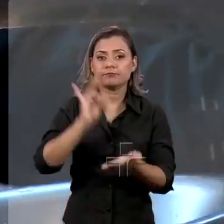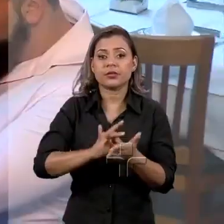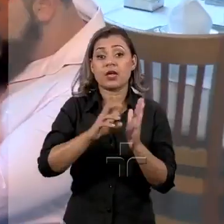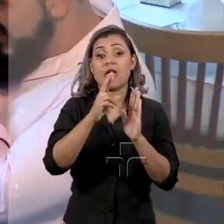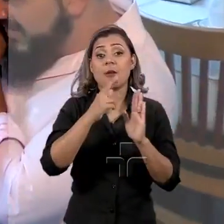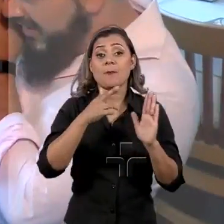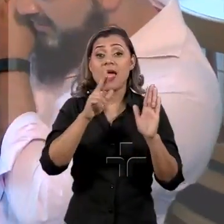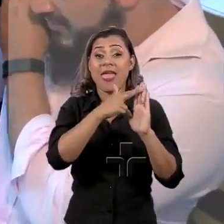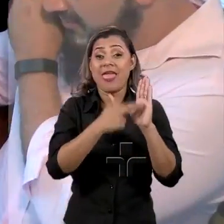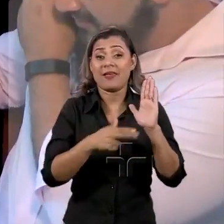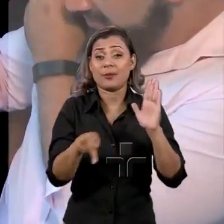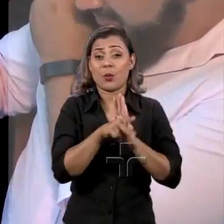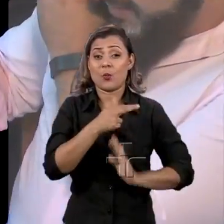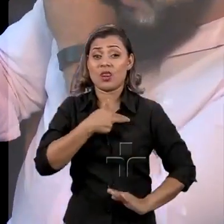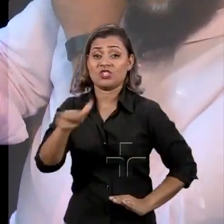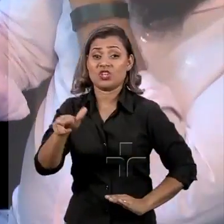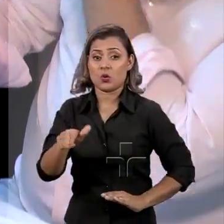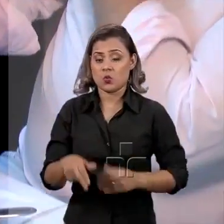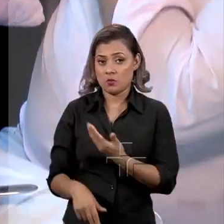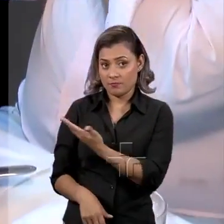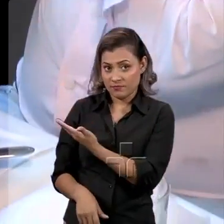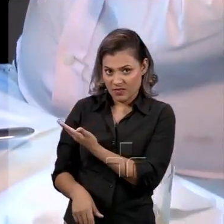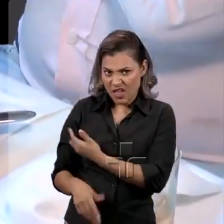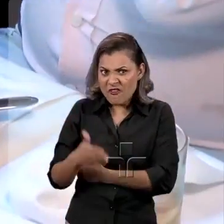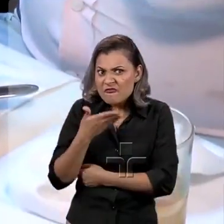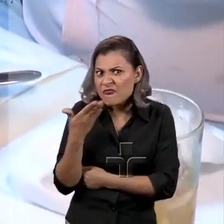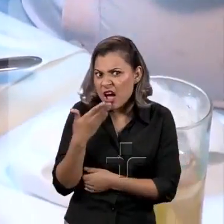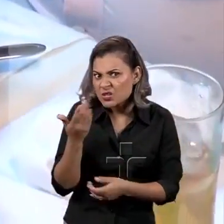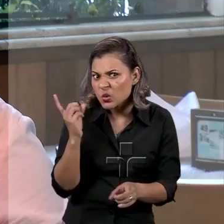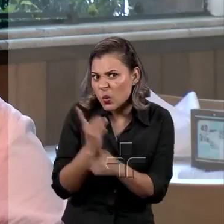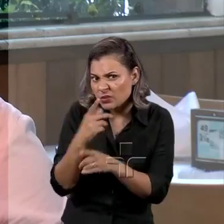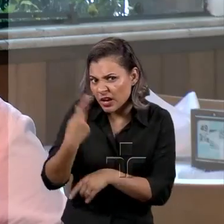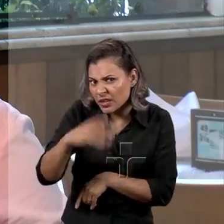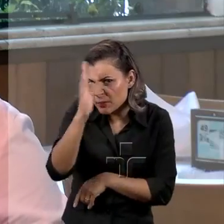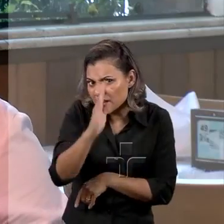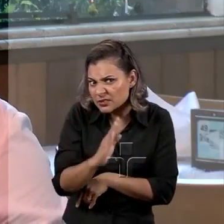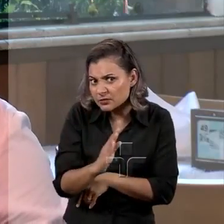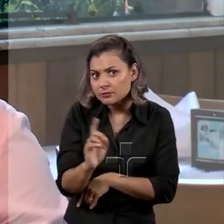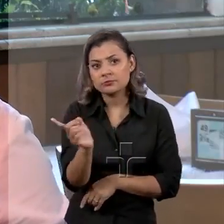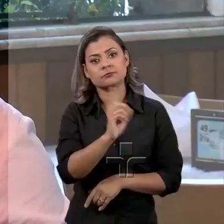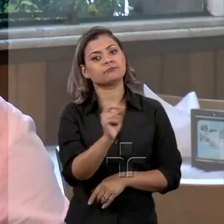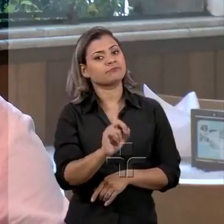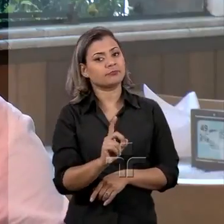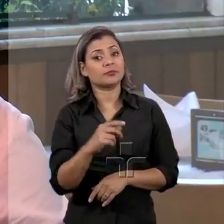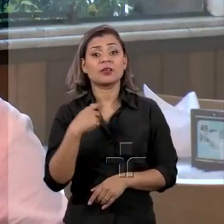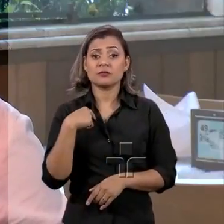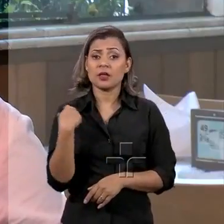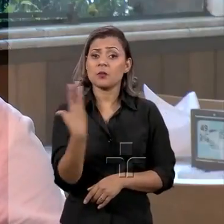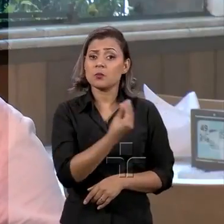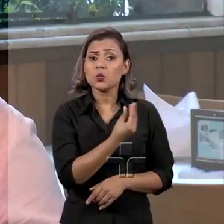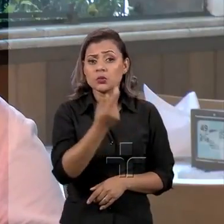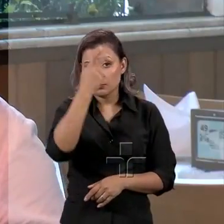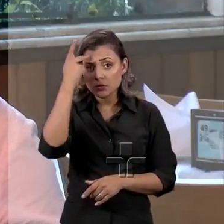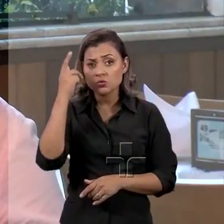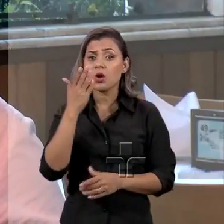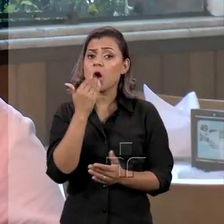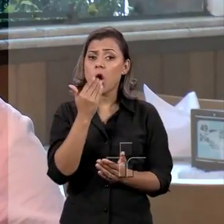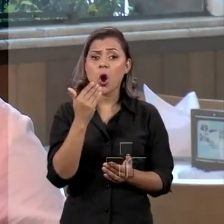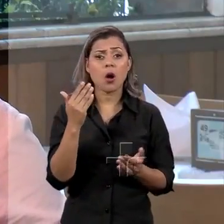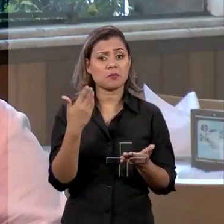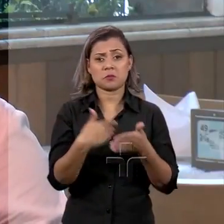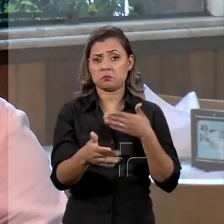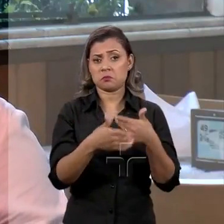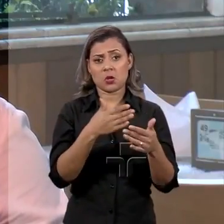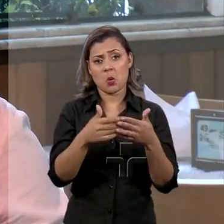dele. Esse tipo de carne não é fácil de ser encontrada no Brasil. Há muitas pessoas da nossa comunidade que comem o não